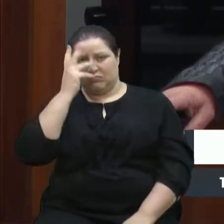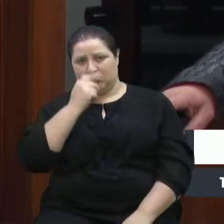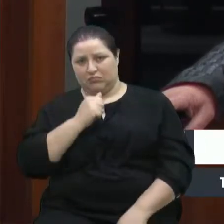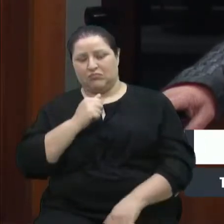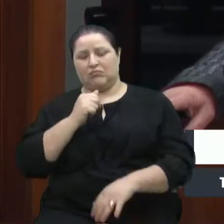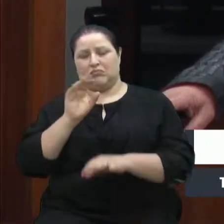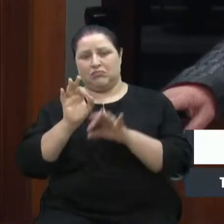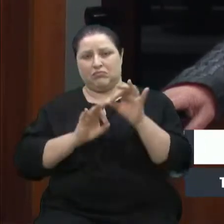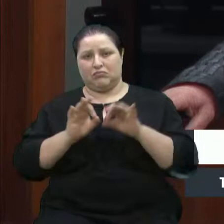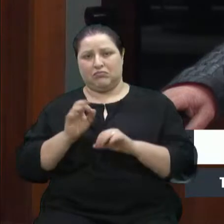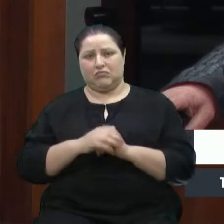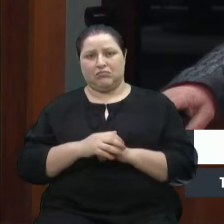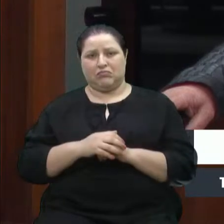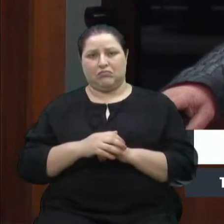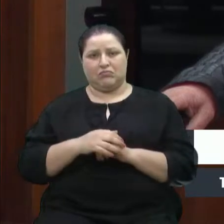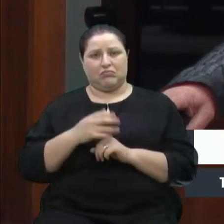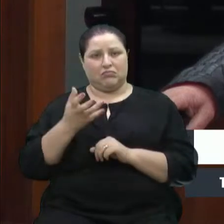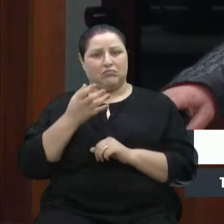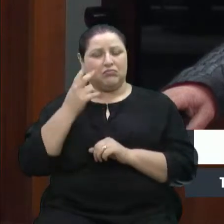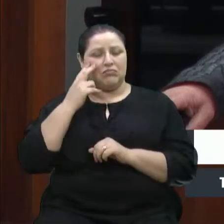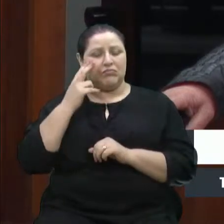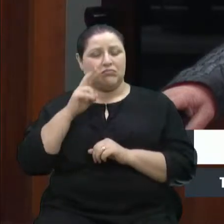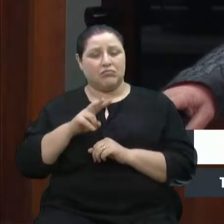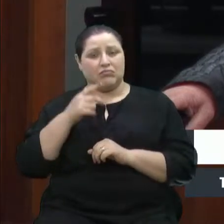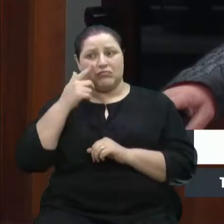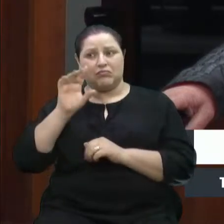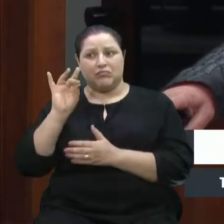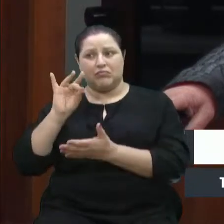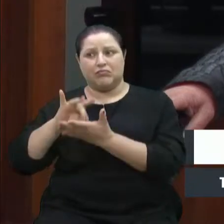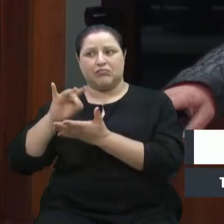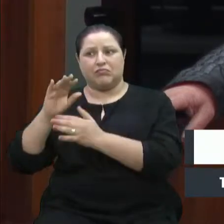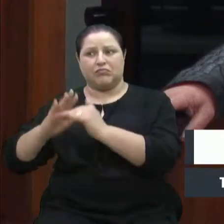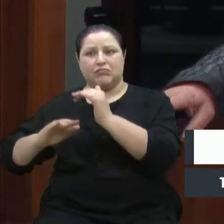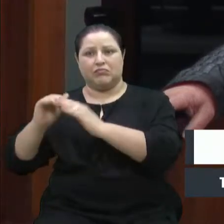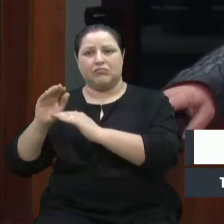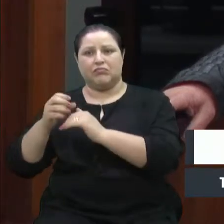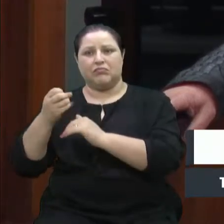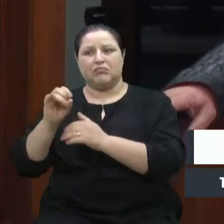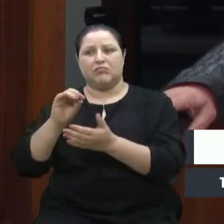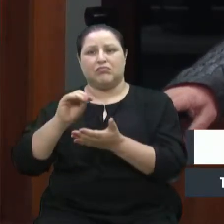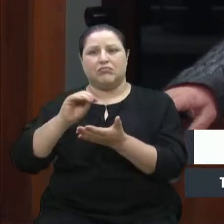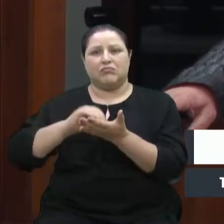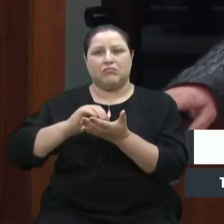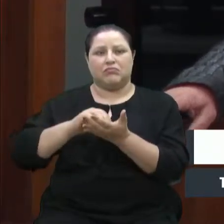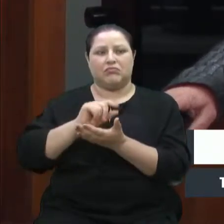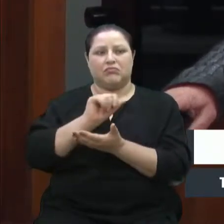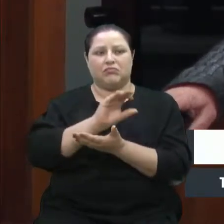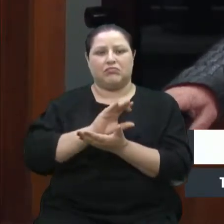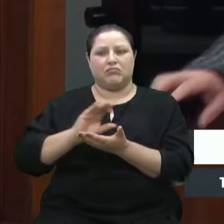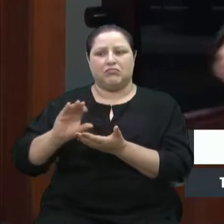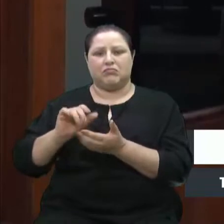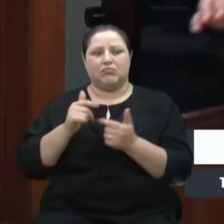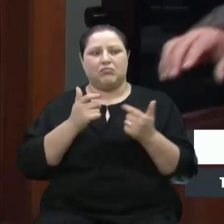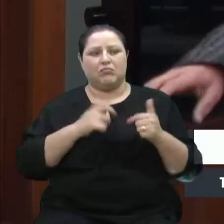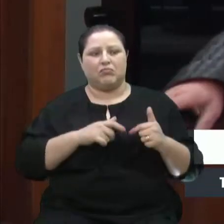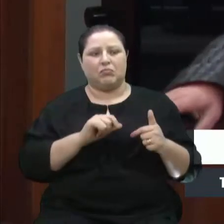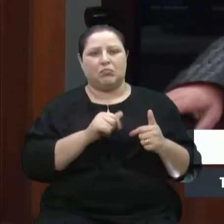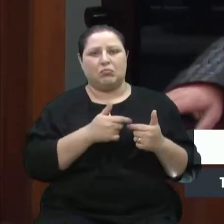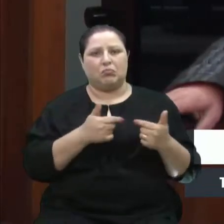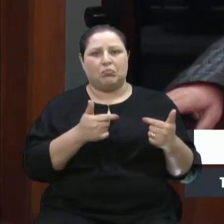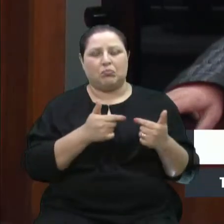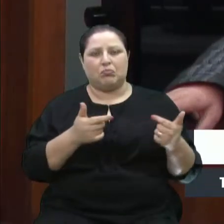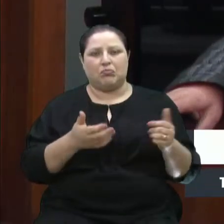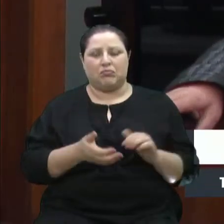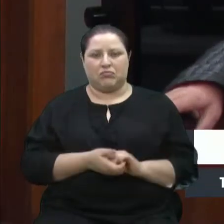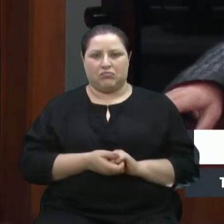implementar se não tiver recurso se não tiver recurso não tiver recurso isso porque quando eu ouço às vezes